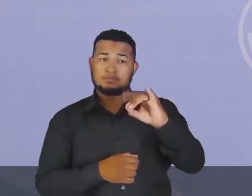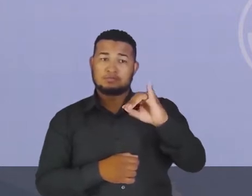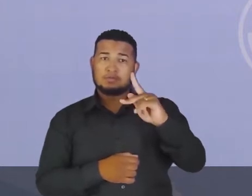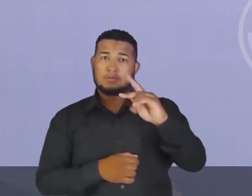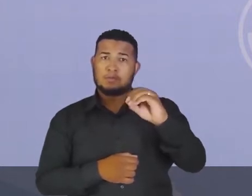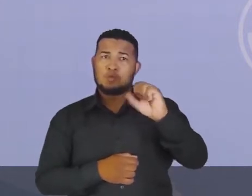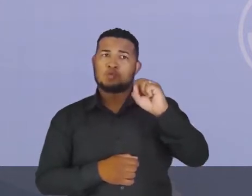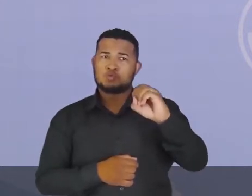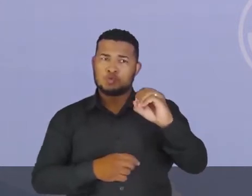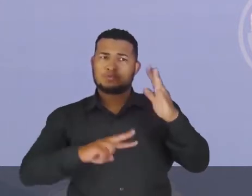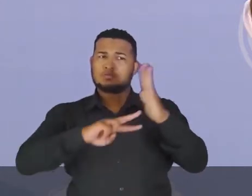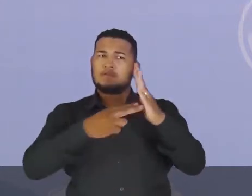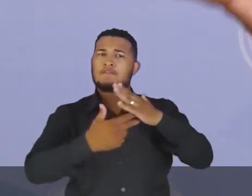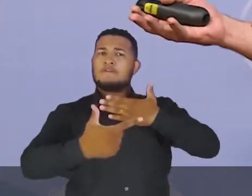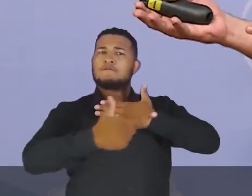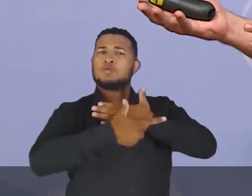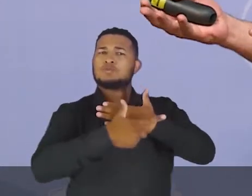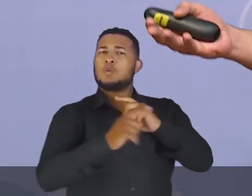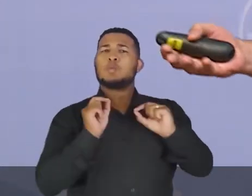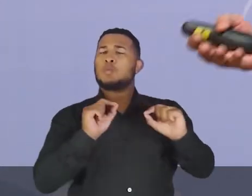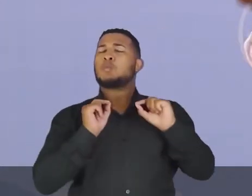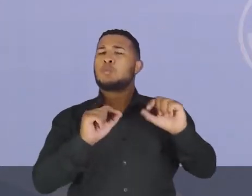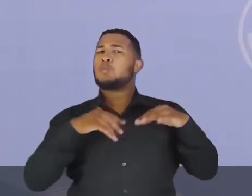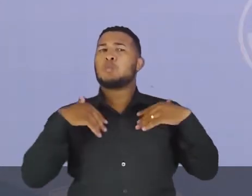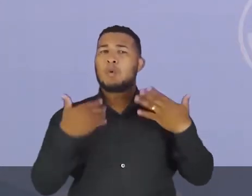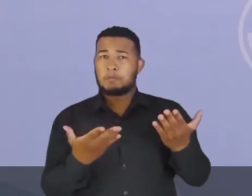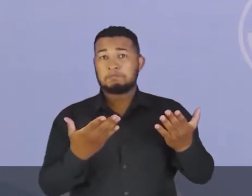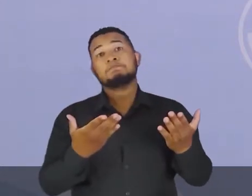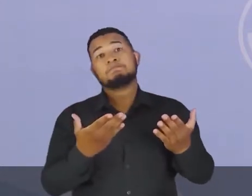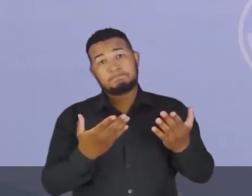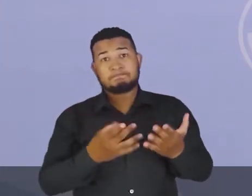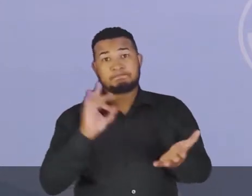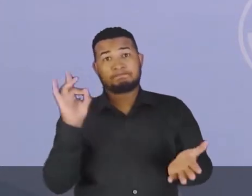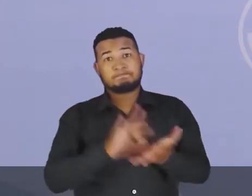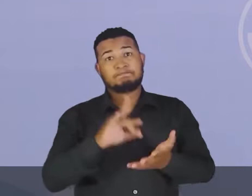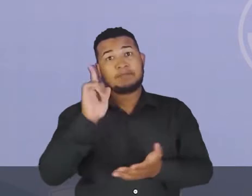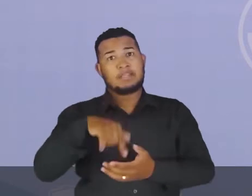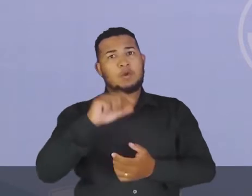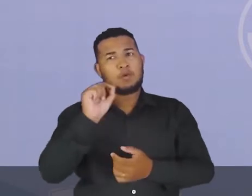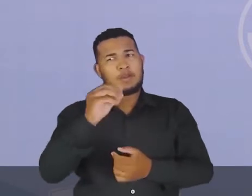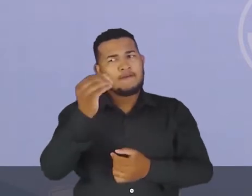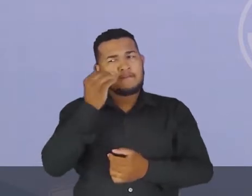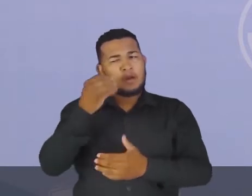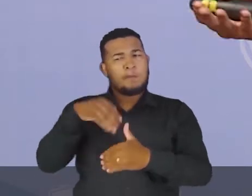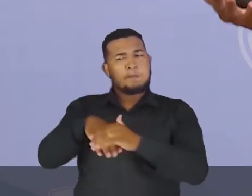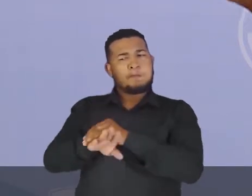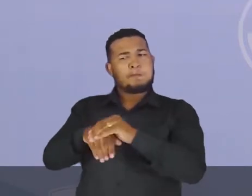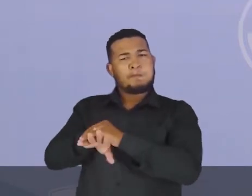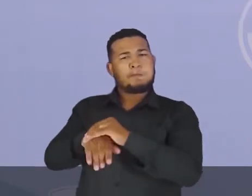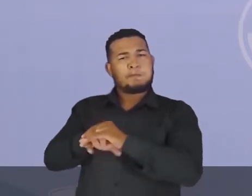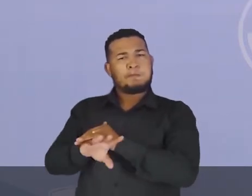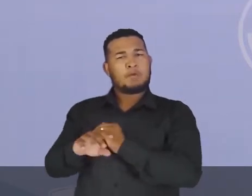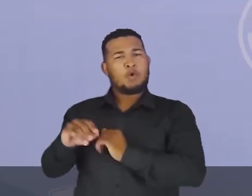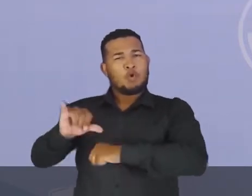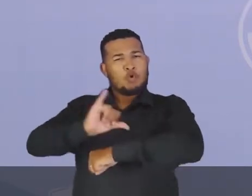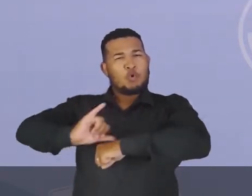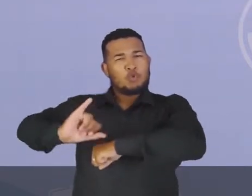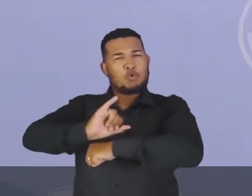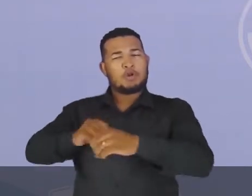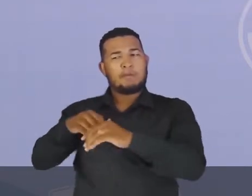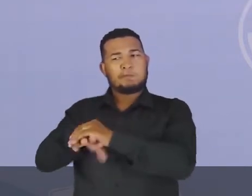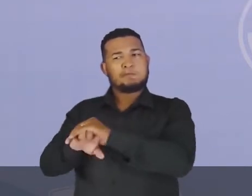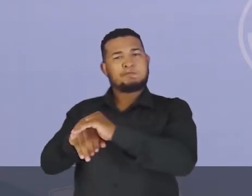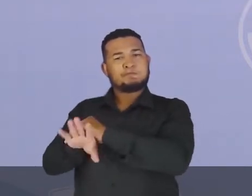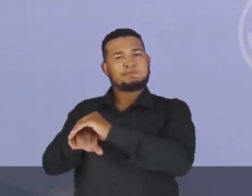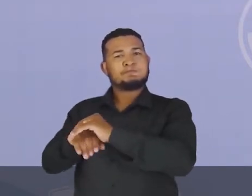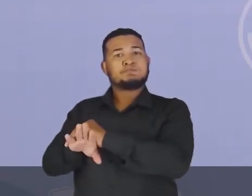adipócitos. E qual é a função do tecido adiposo, professor? A função do tecido adiposo é reserva de gordura. Então, você tem tipos de